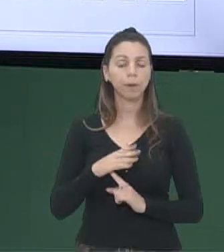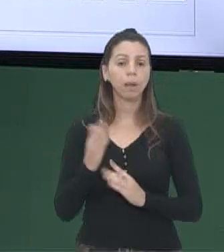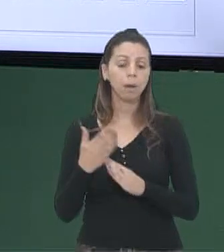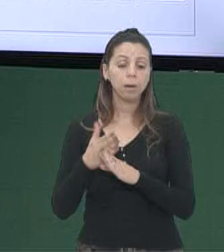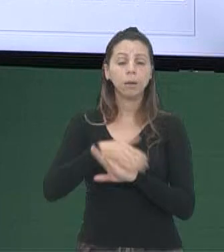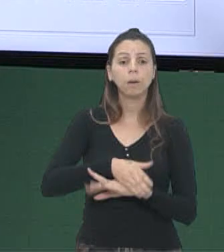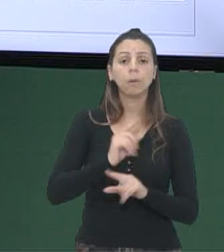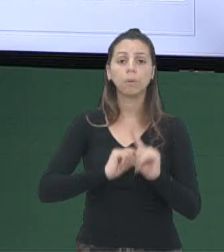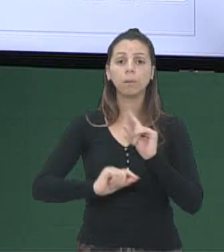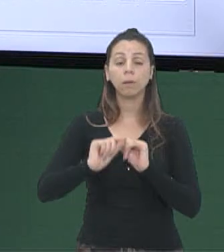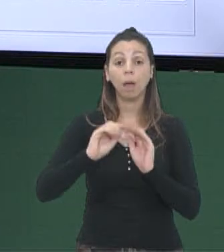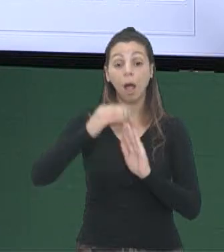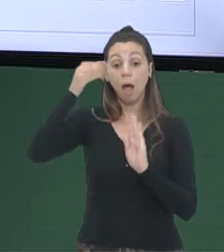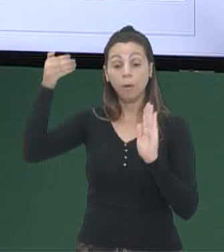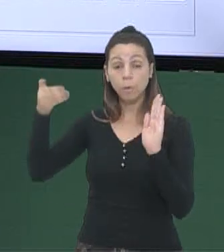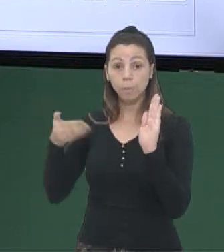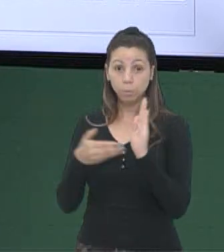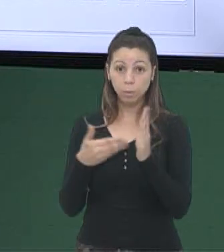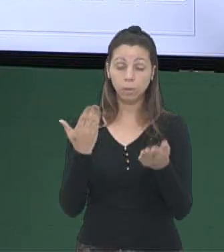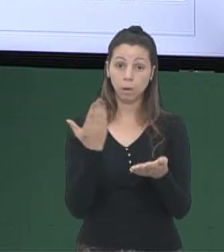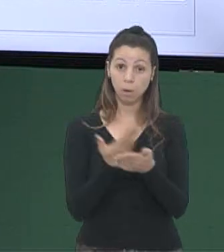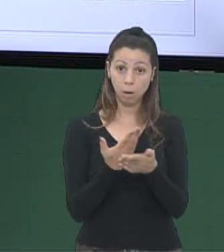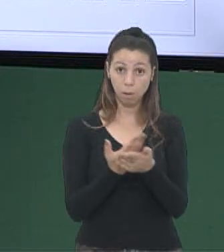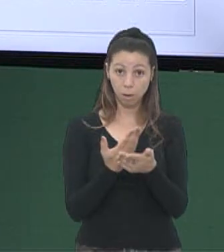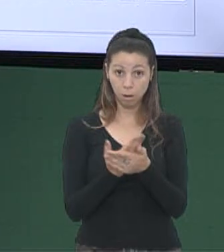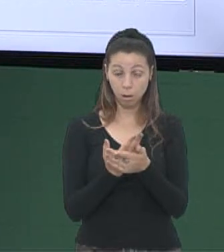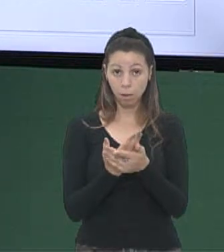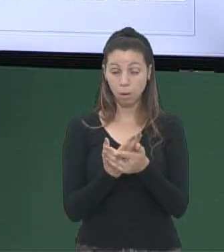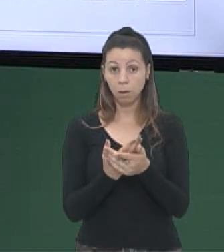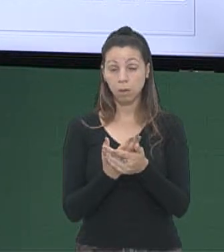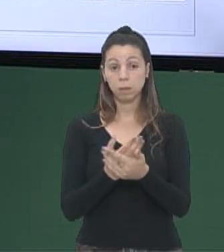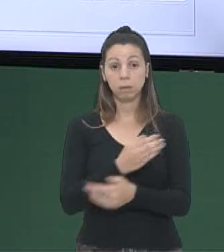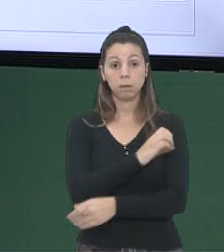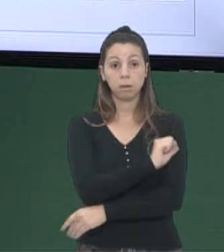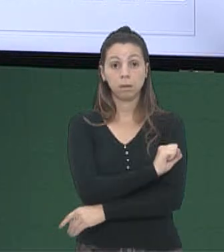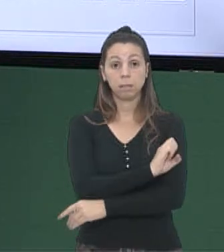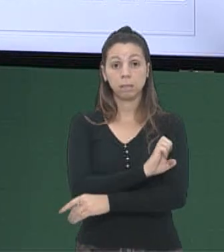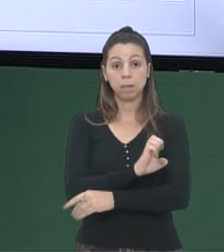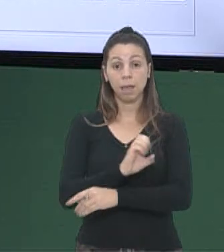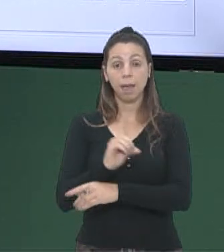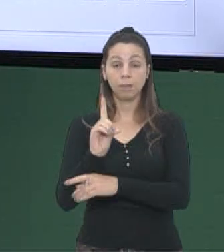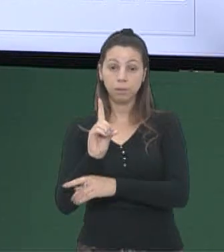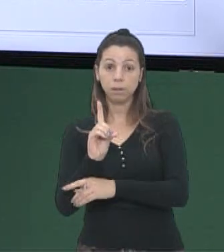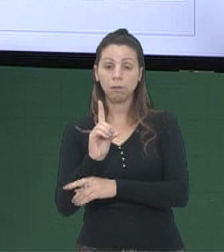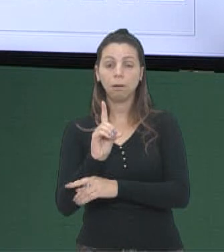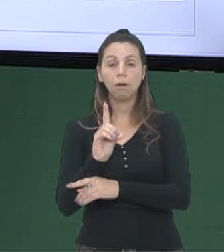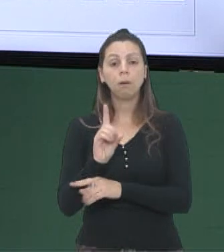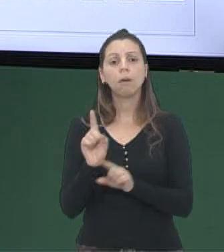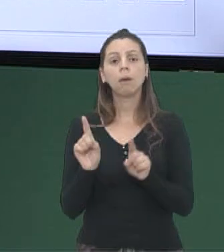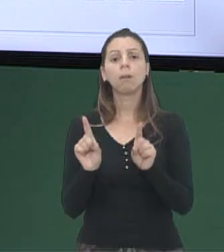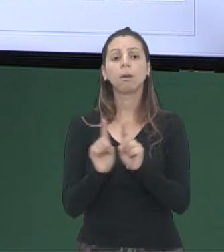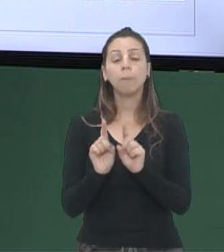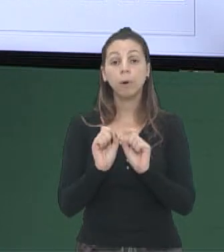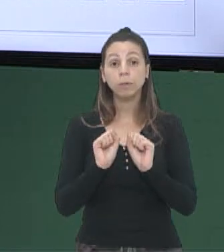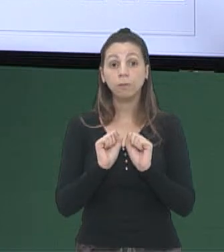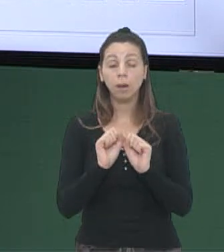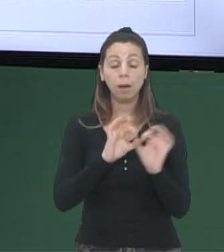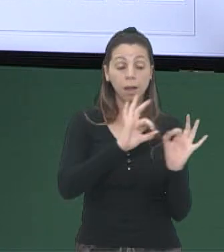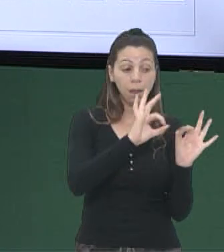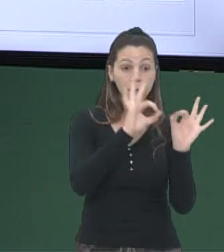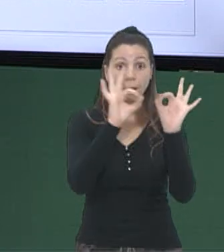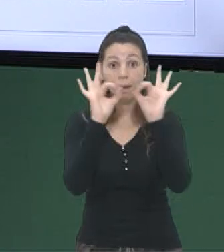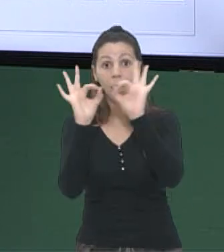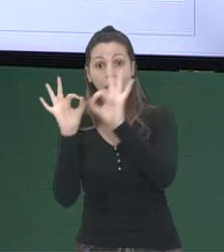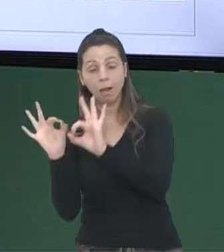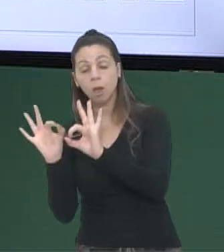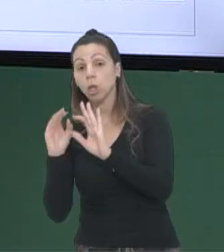a todas as aulas que foram produzidas pela Secretaria de Estado da Educação e do Esporte e vai poder rever esta aula e todas as demais aulas